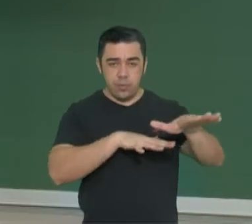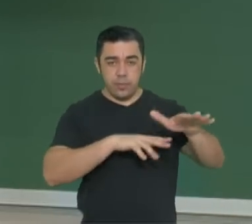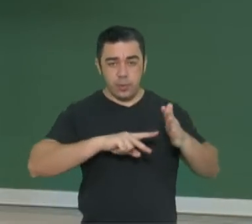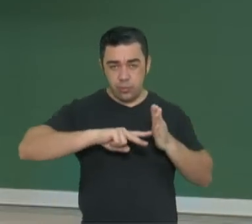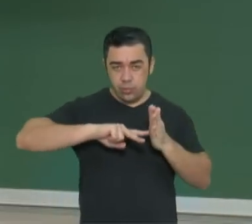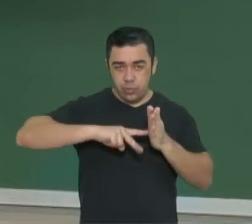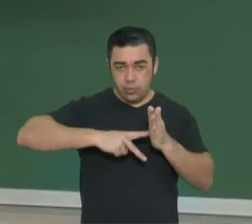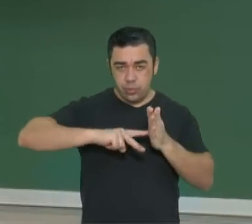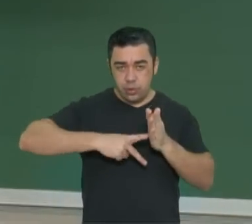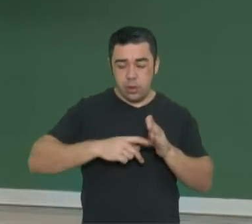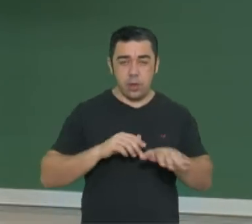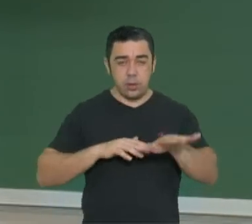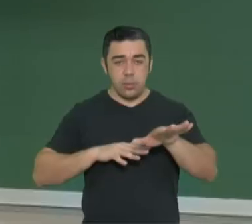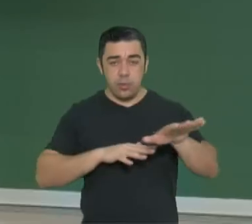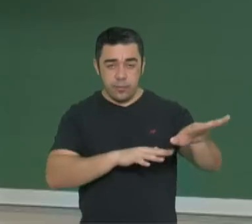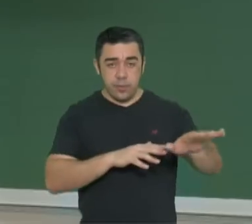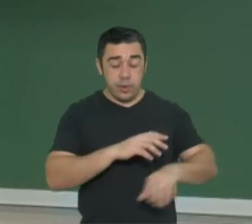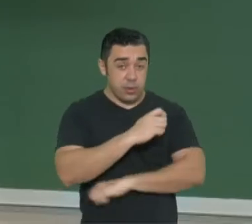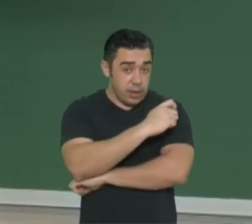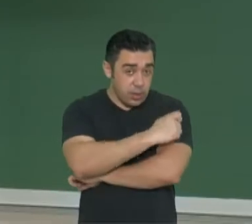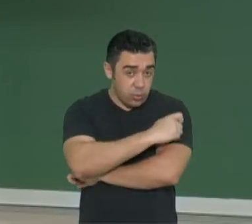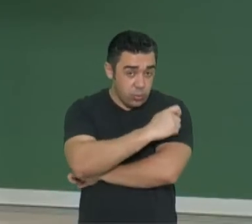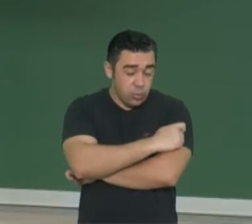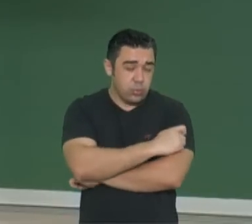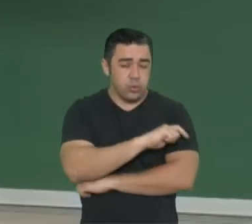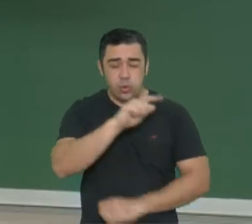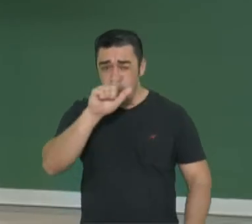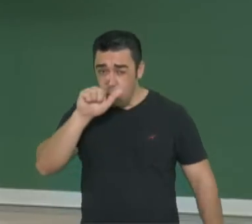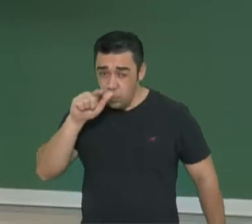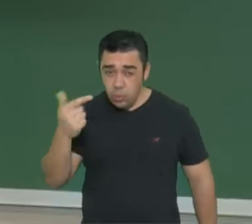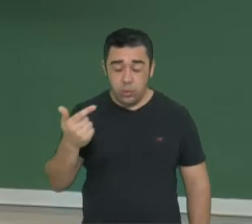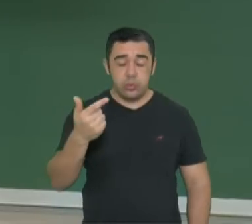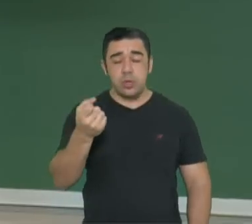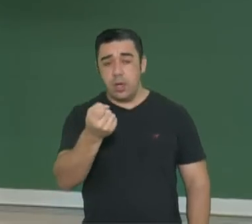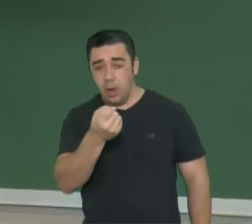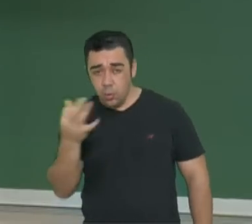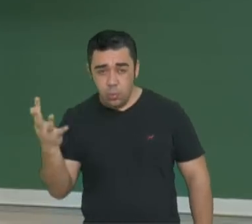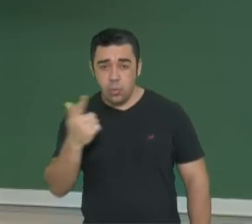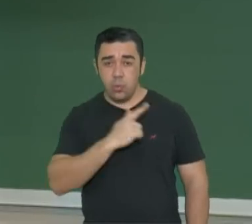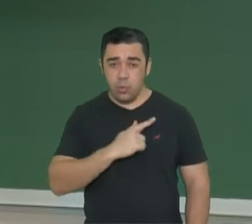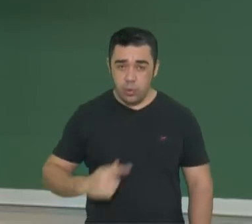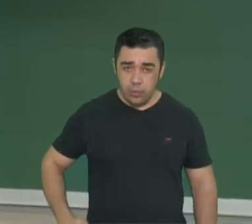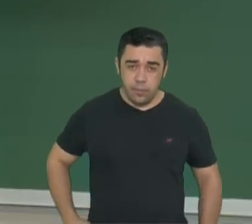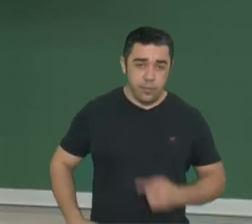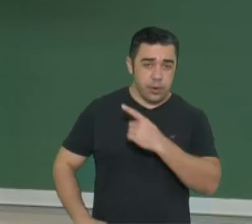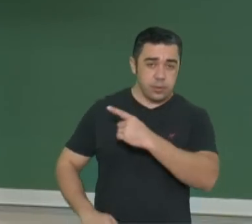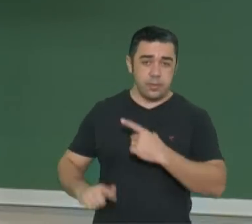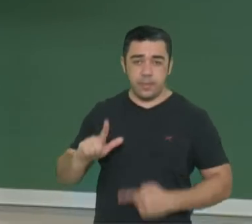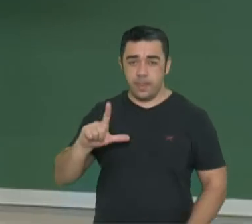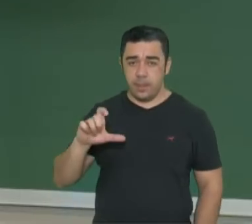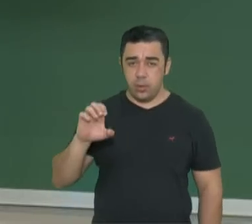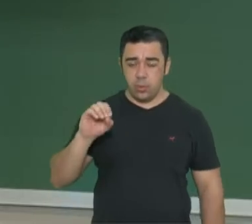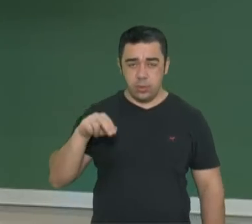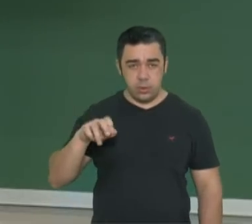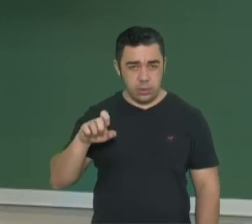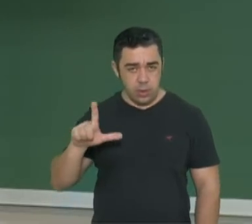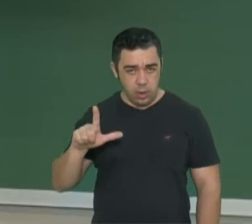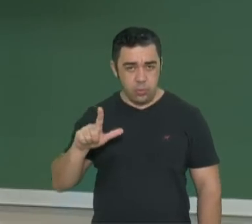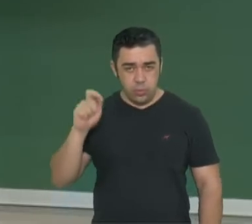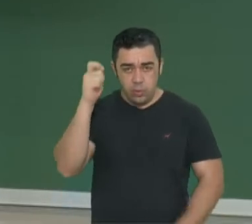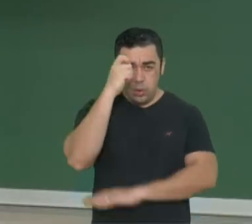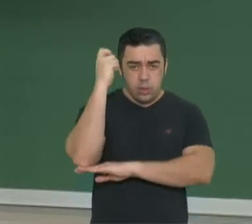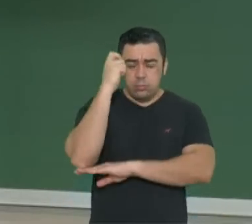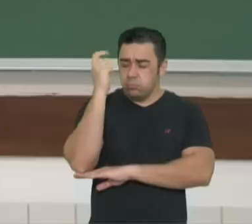e de movimentos estudantis, entre outros. E alguns governadores, como o Leonel Brizola do Rio Grande do Sul,